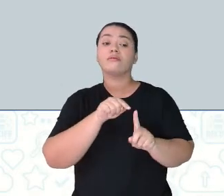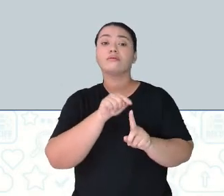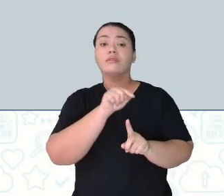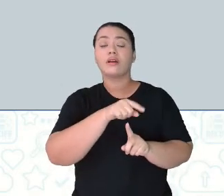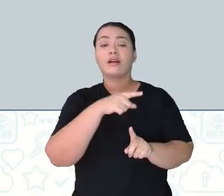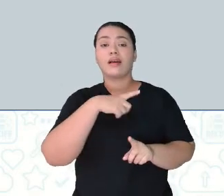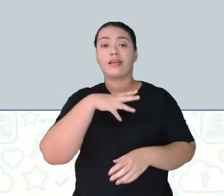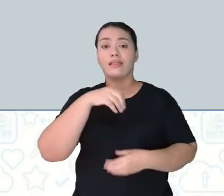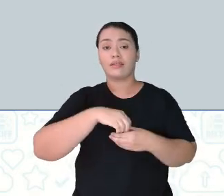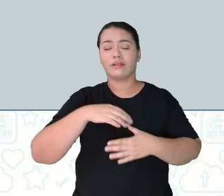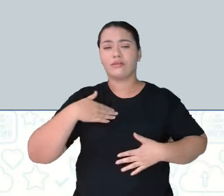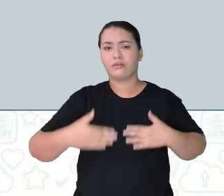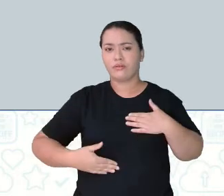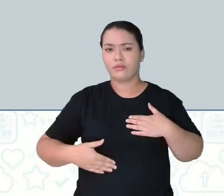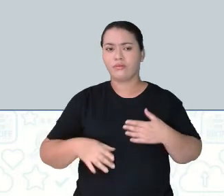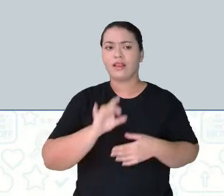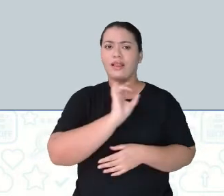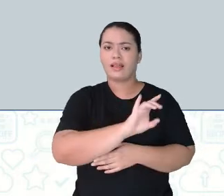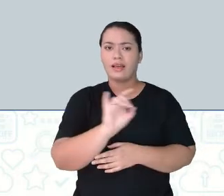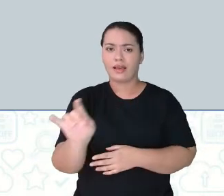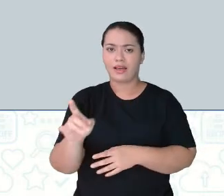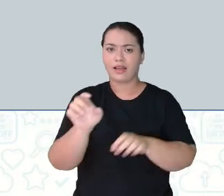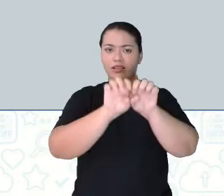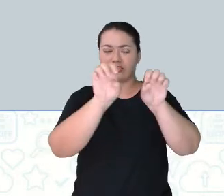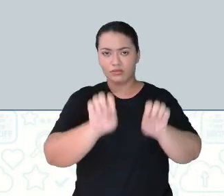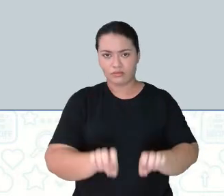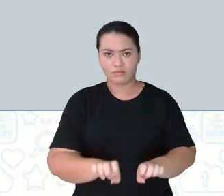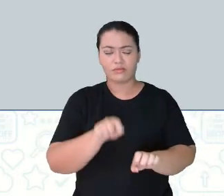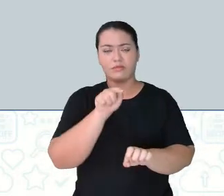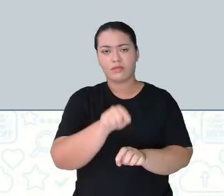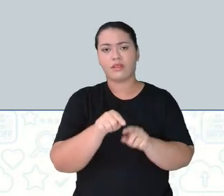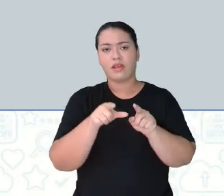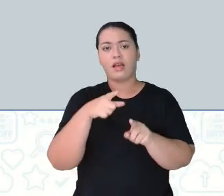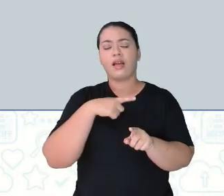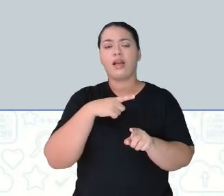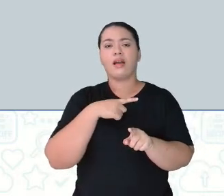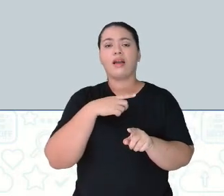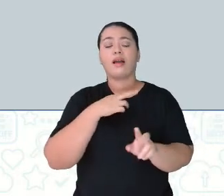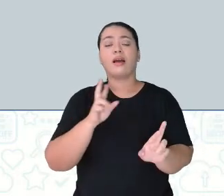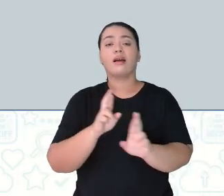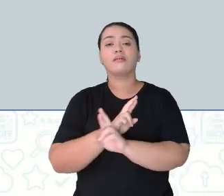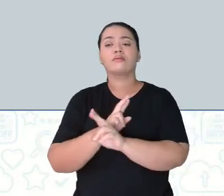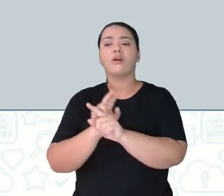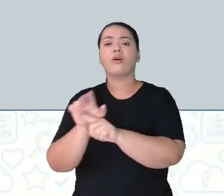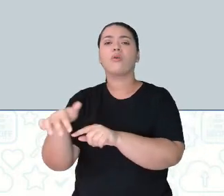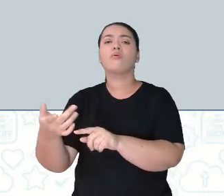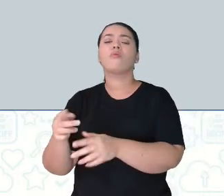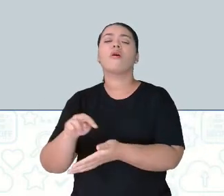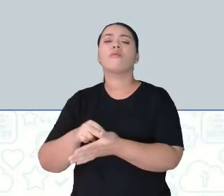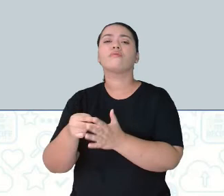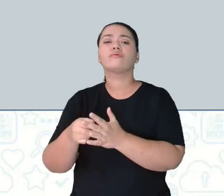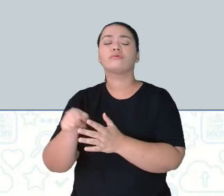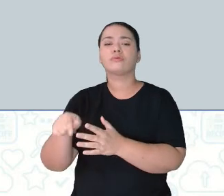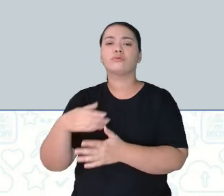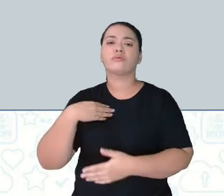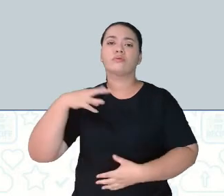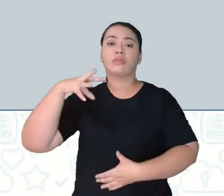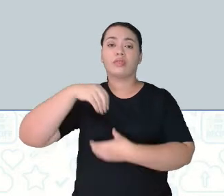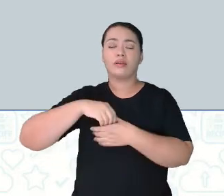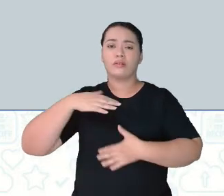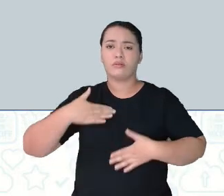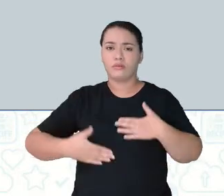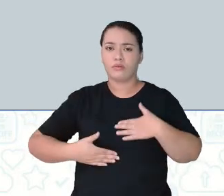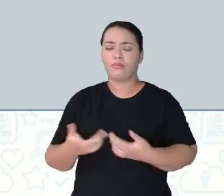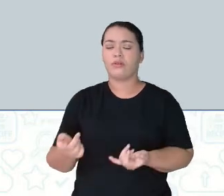Então, cada organização dessa, cada estrutura dessa, ela está relacionada com a função que o nosso corpo exerce. Eu mostrei